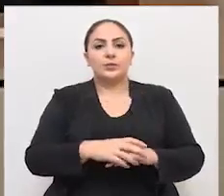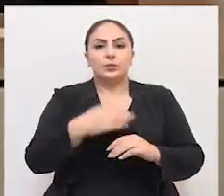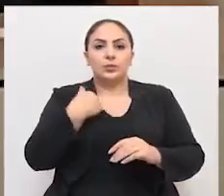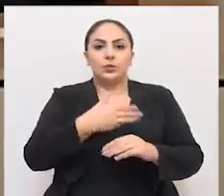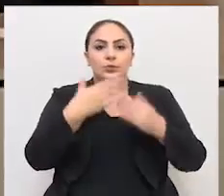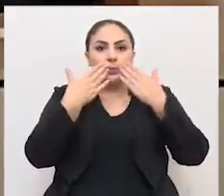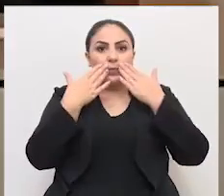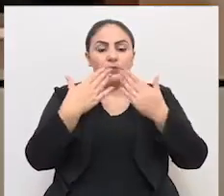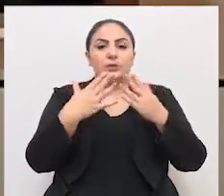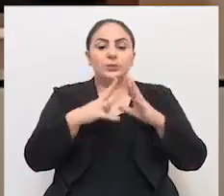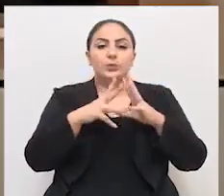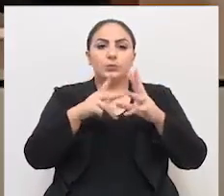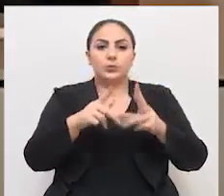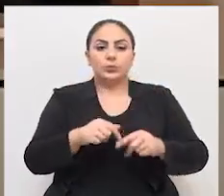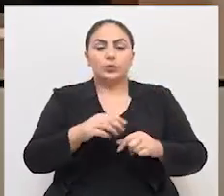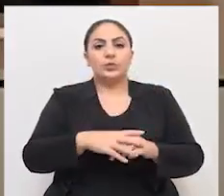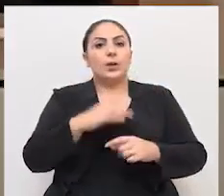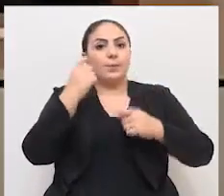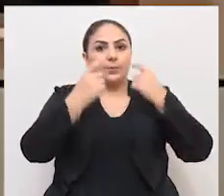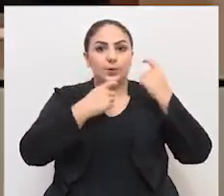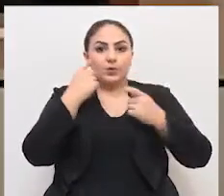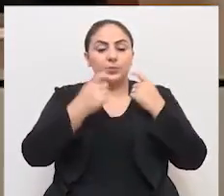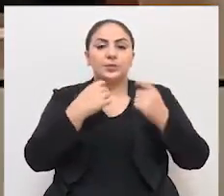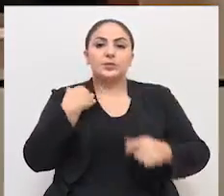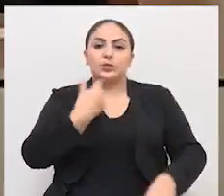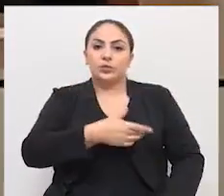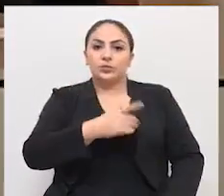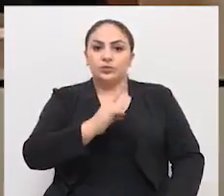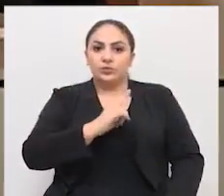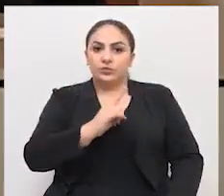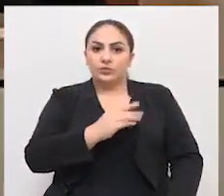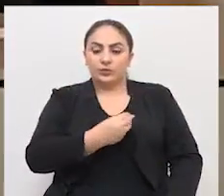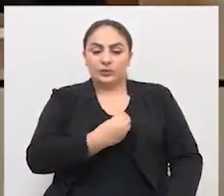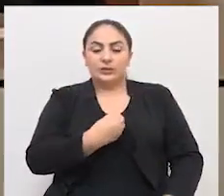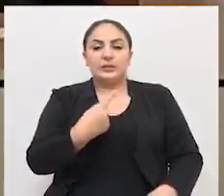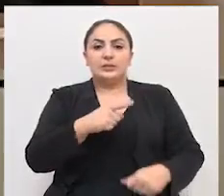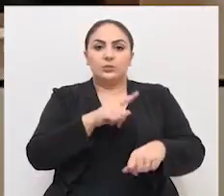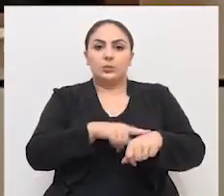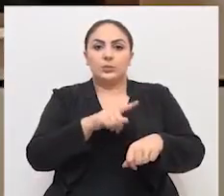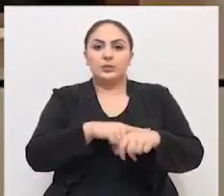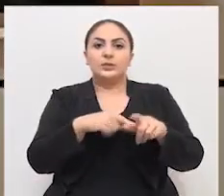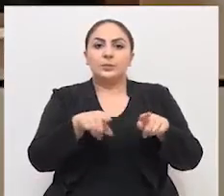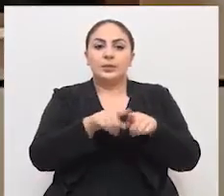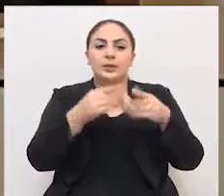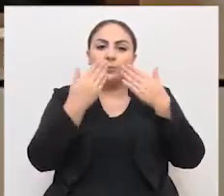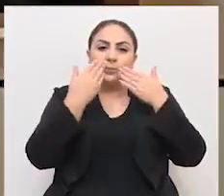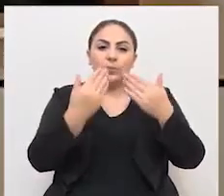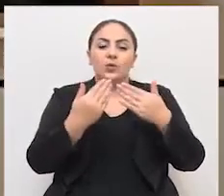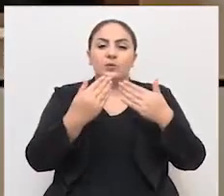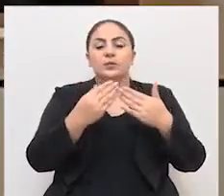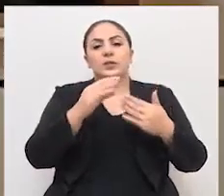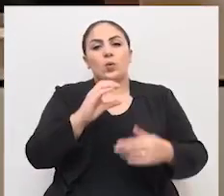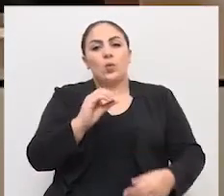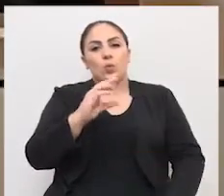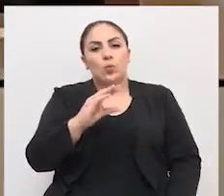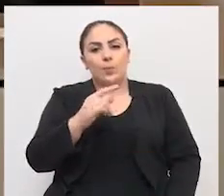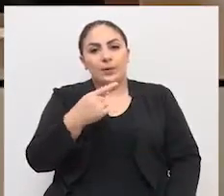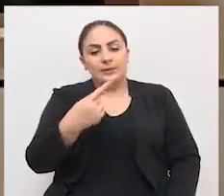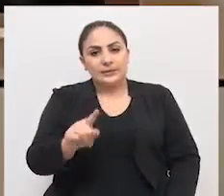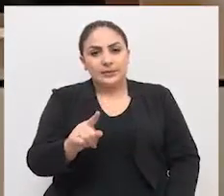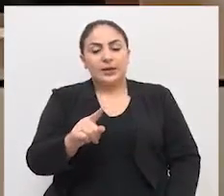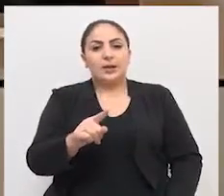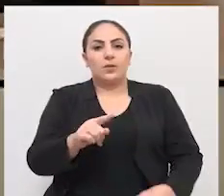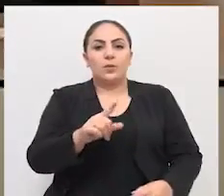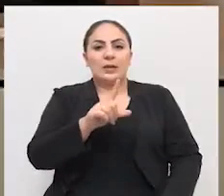indicadores, apresentamos a preocupação que vivemos neste momento, em que os indicadores de ocupação